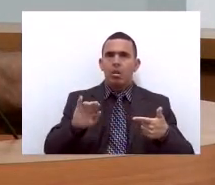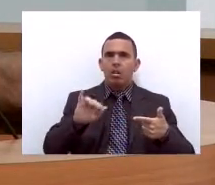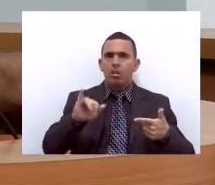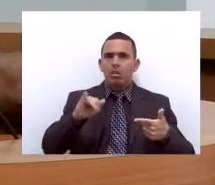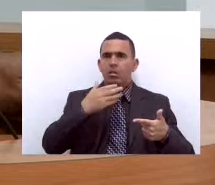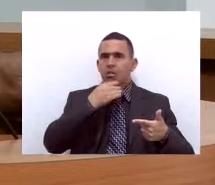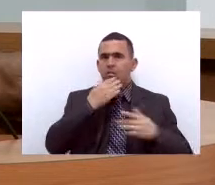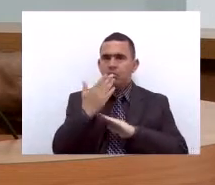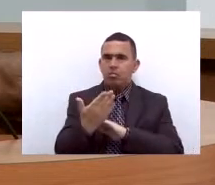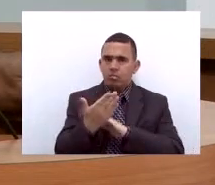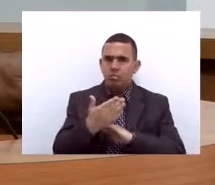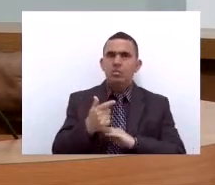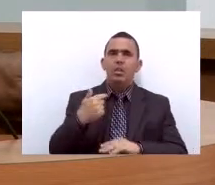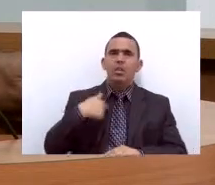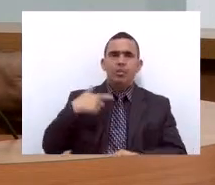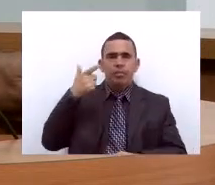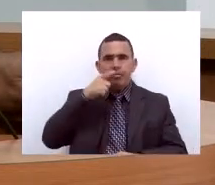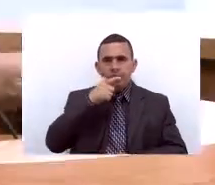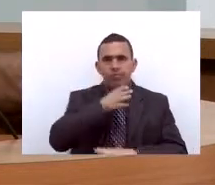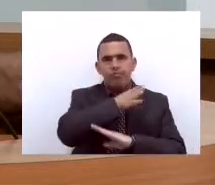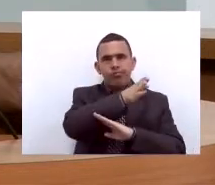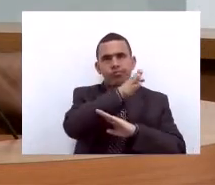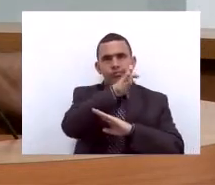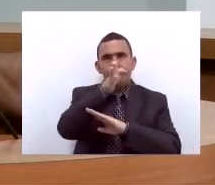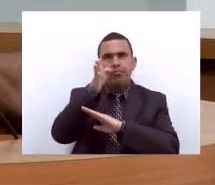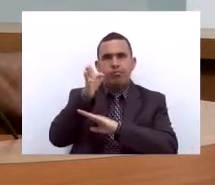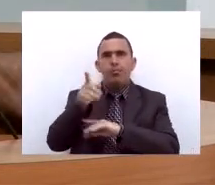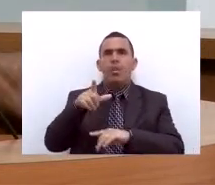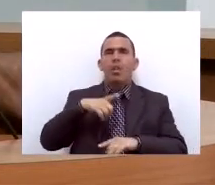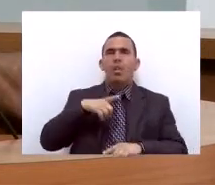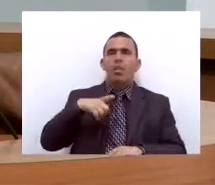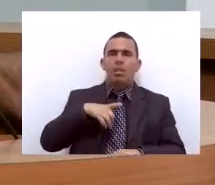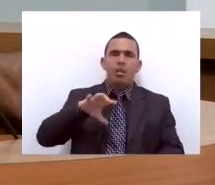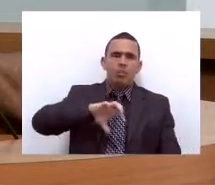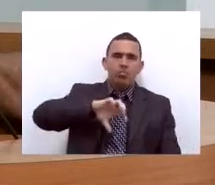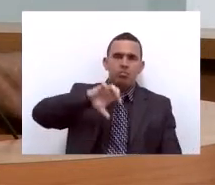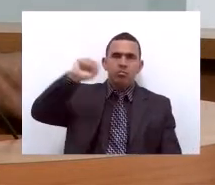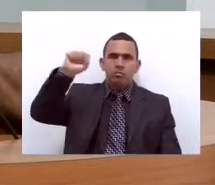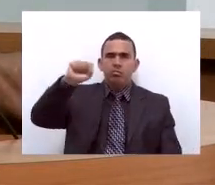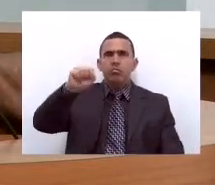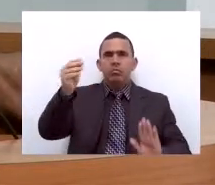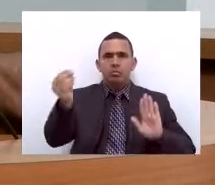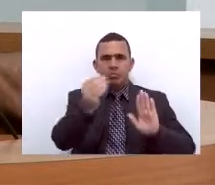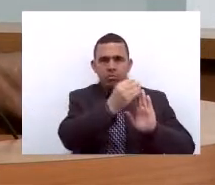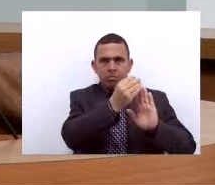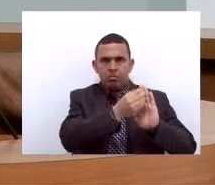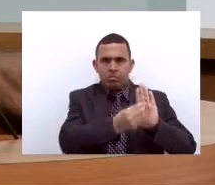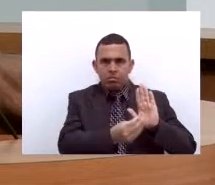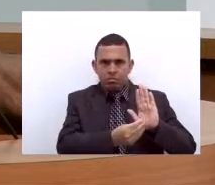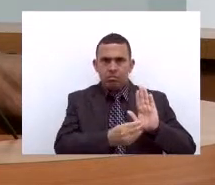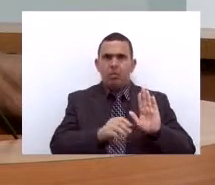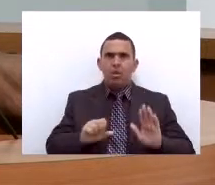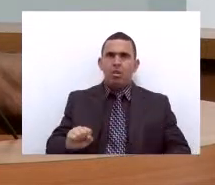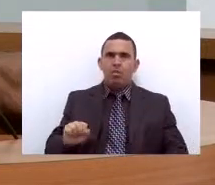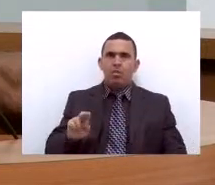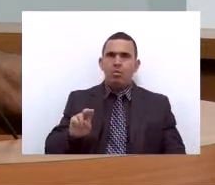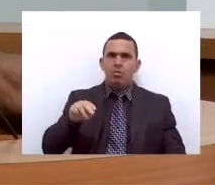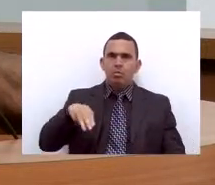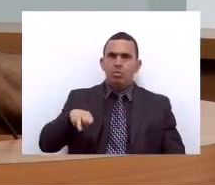Essas vitórias, elas estão registradas numa súmula que está nos Estados Unidos. Eu tenho